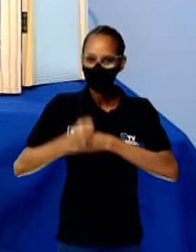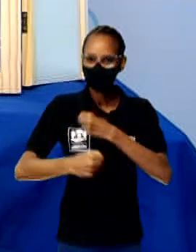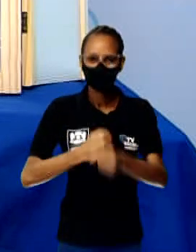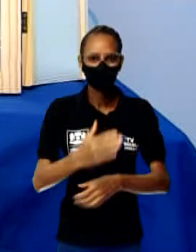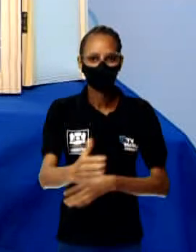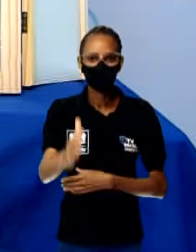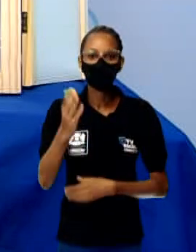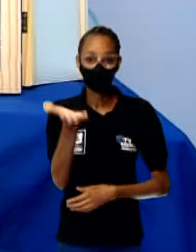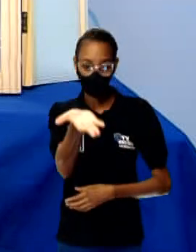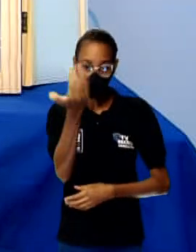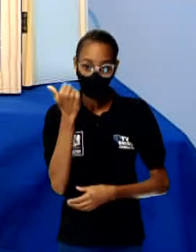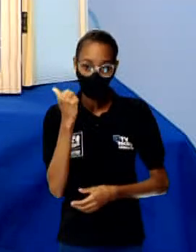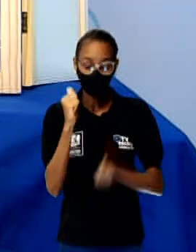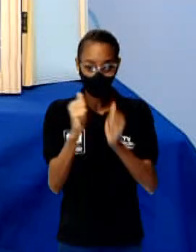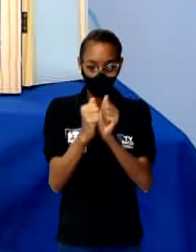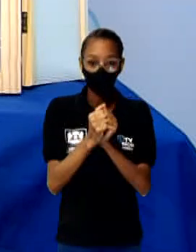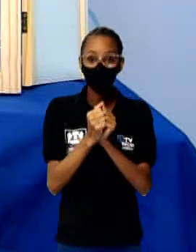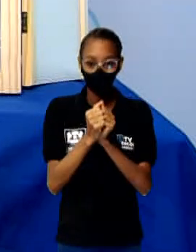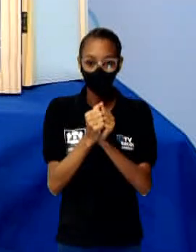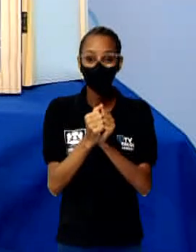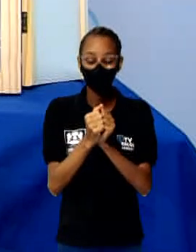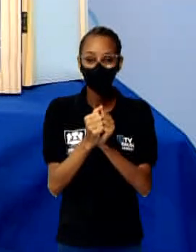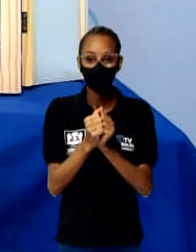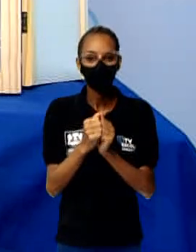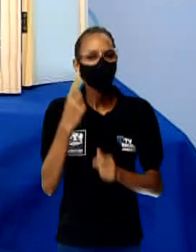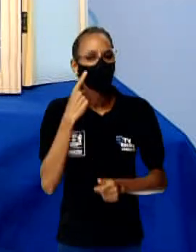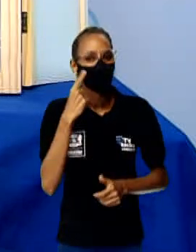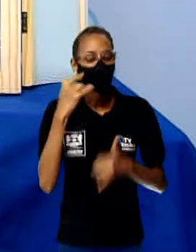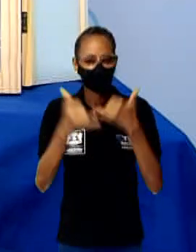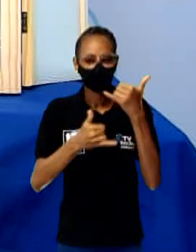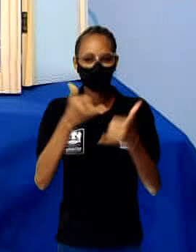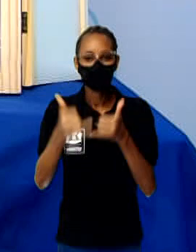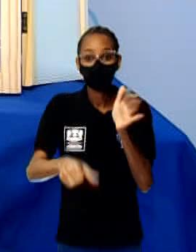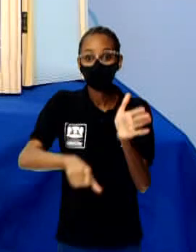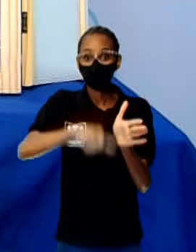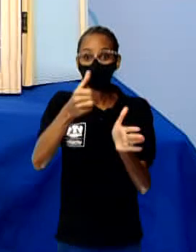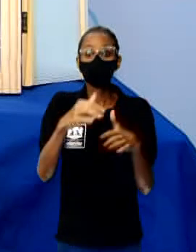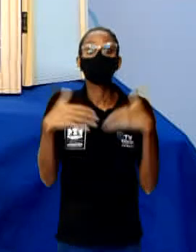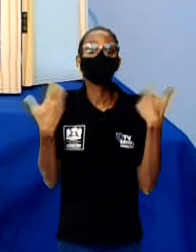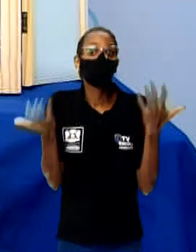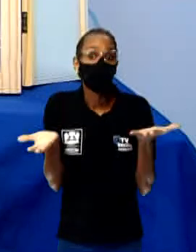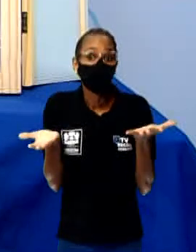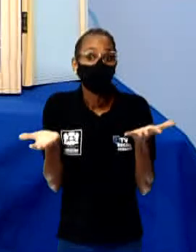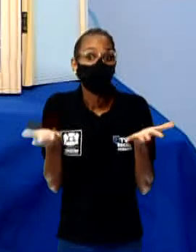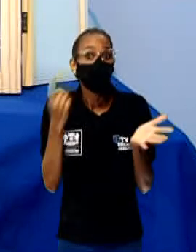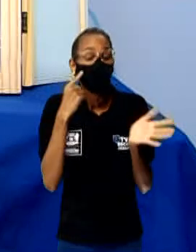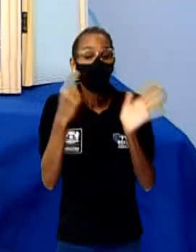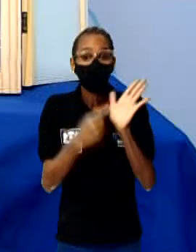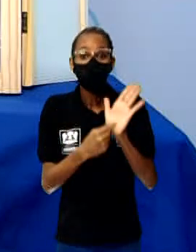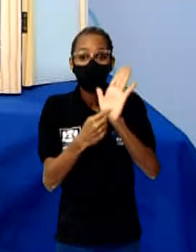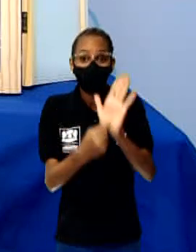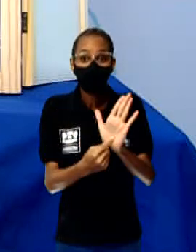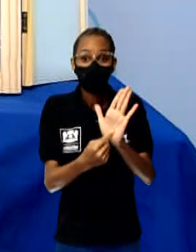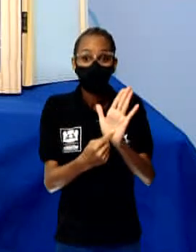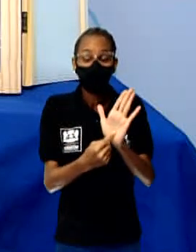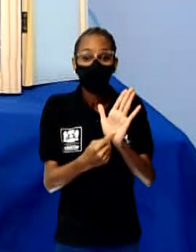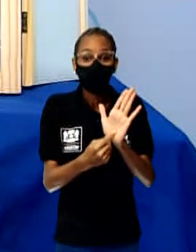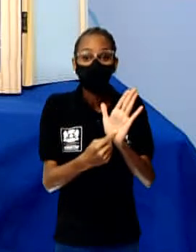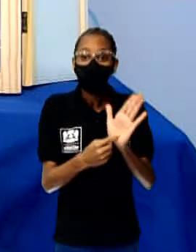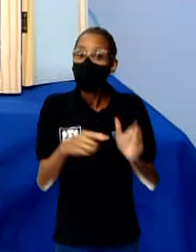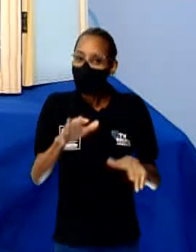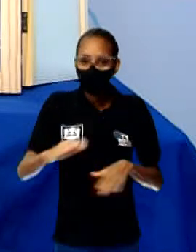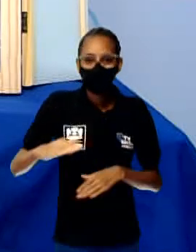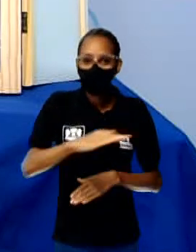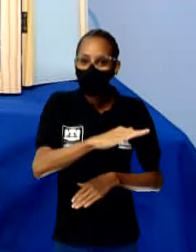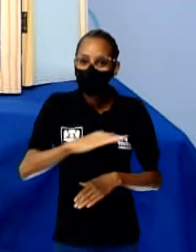comigo que será o primeiro brinquedo tá andando andando Olha só Zuca um